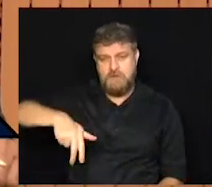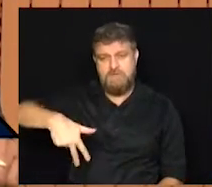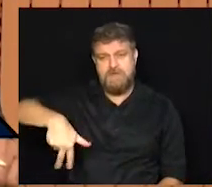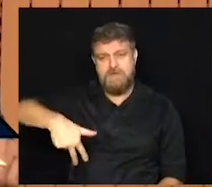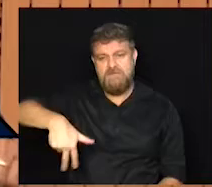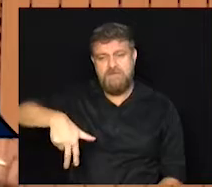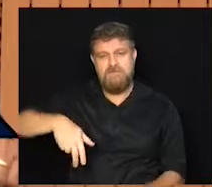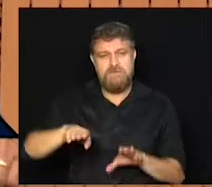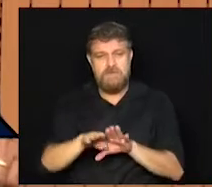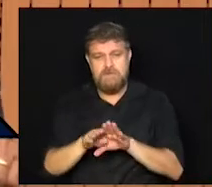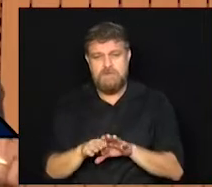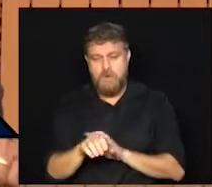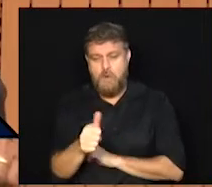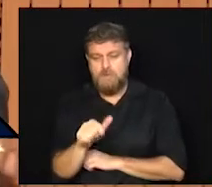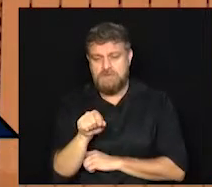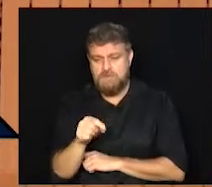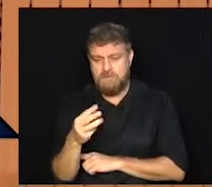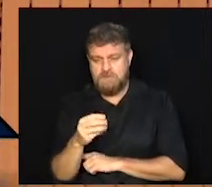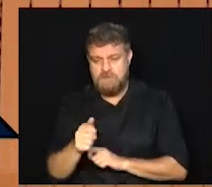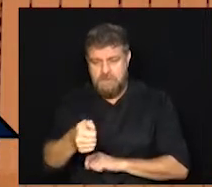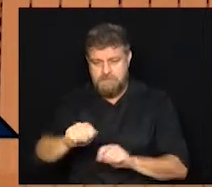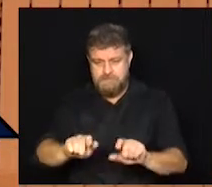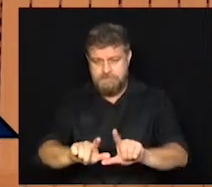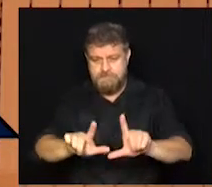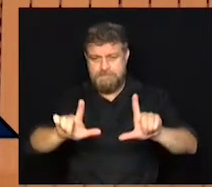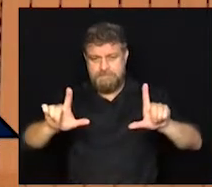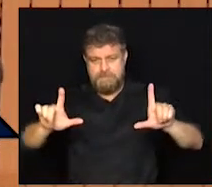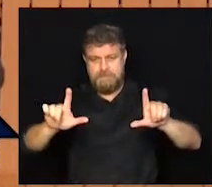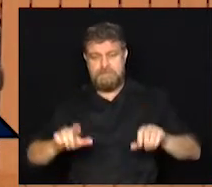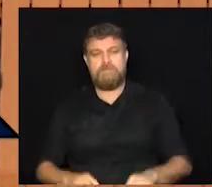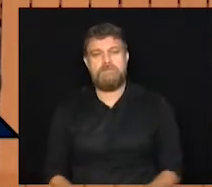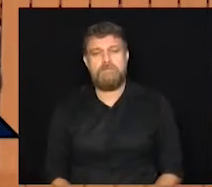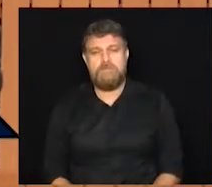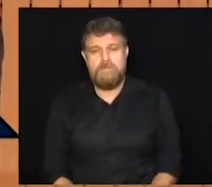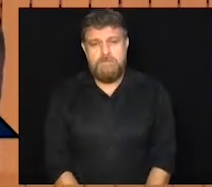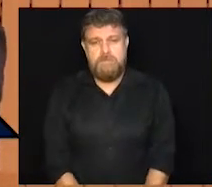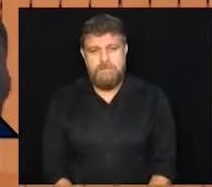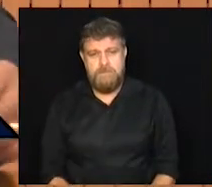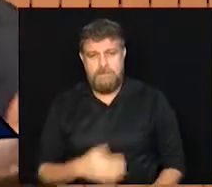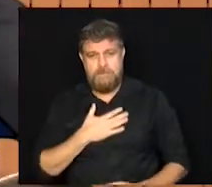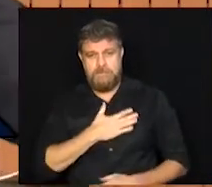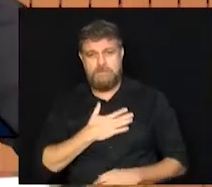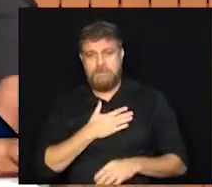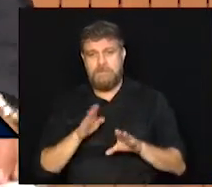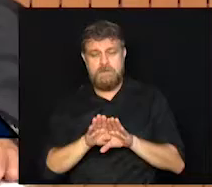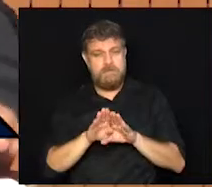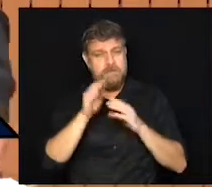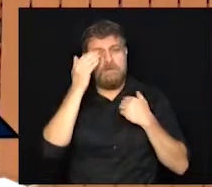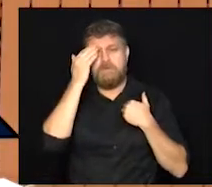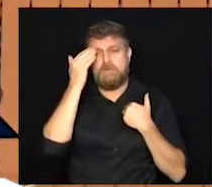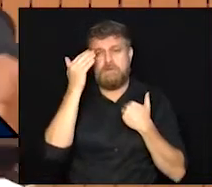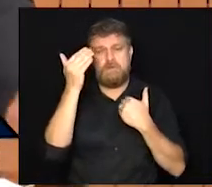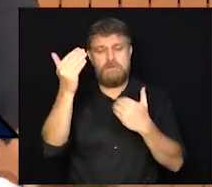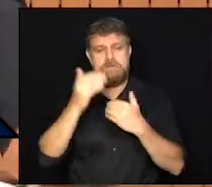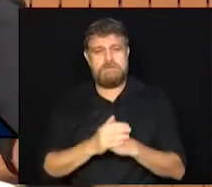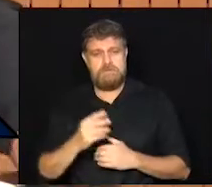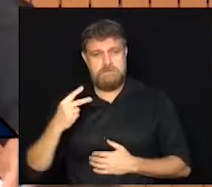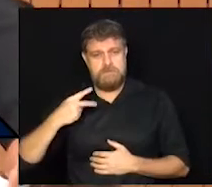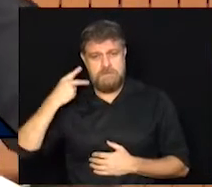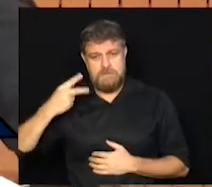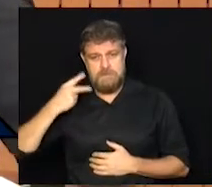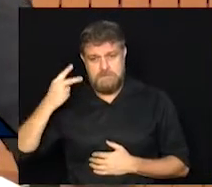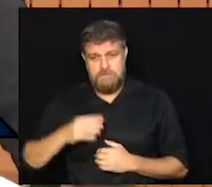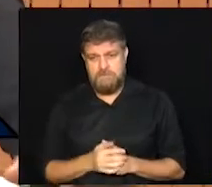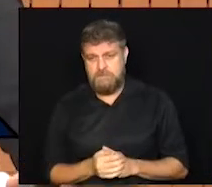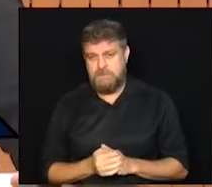canal 11.3, TV aberta. Estamos aqui, gostaria de agradecer também ao vereador Jair da Farmácia, que